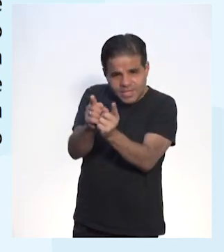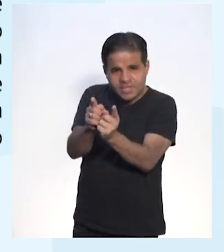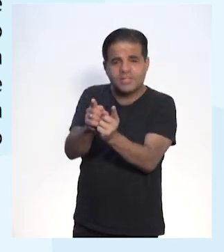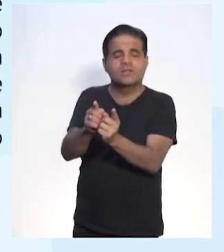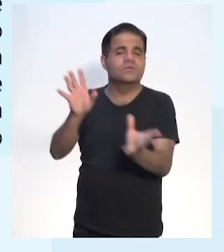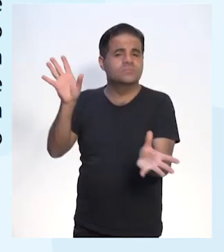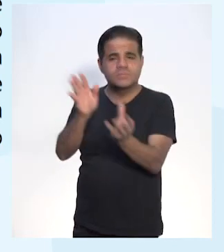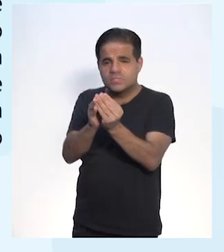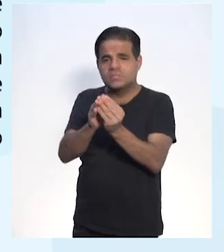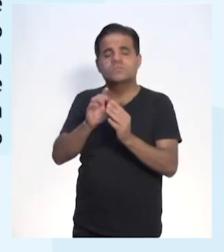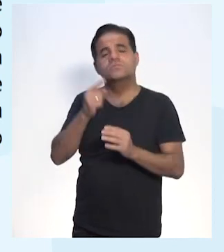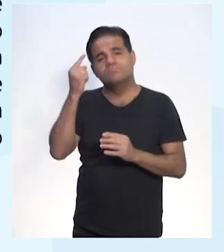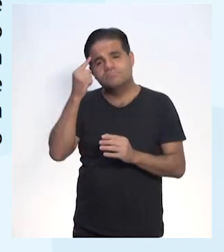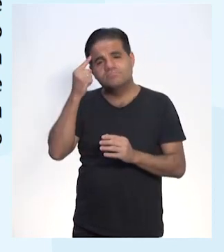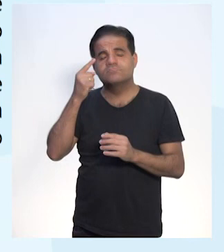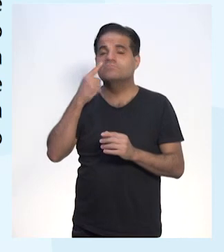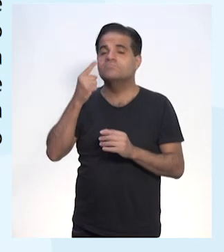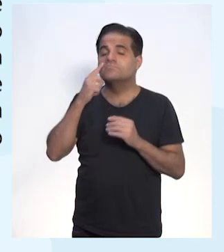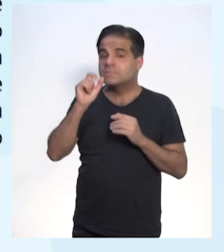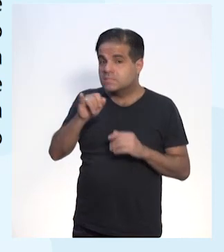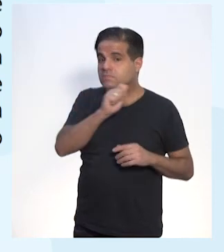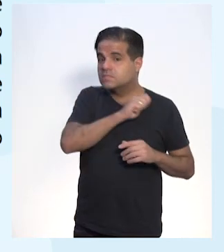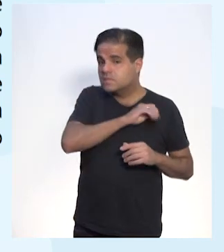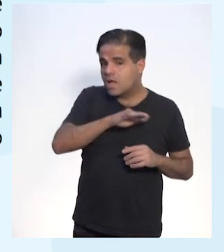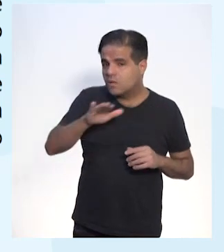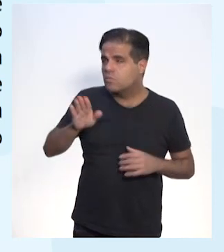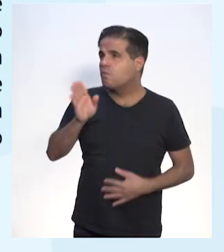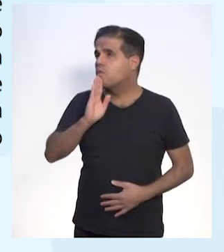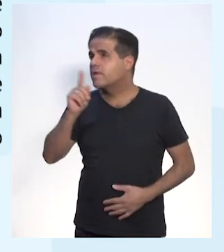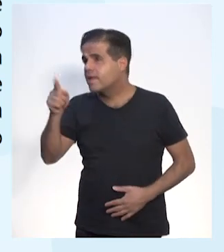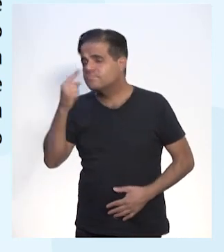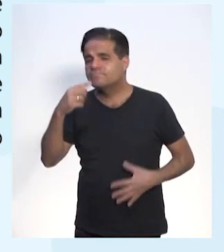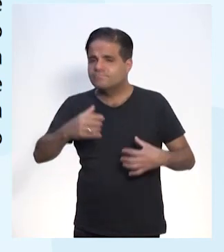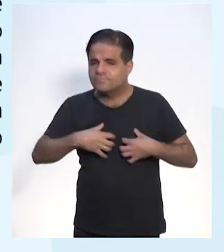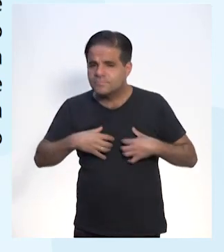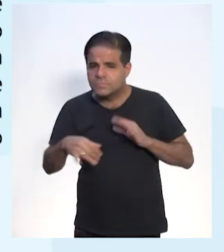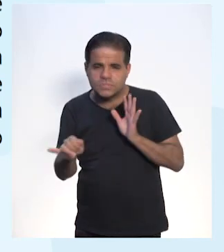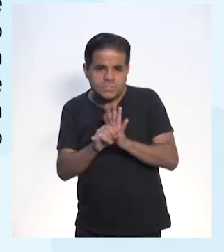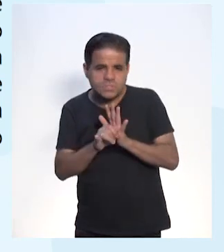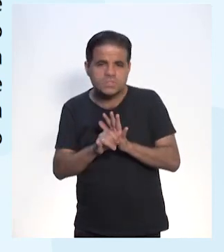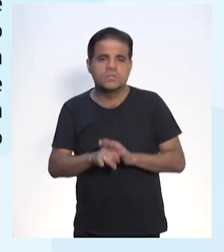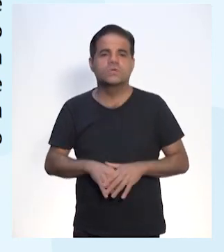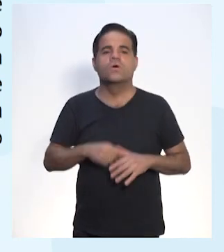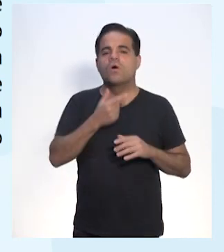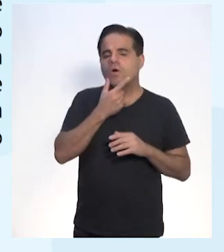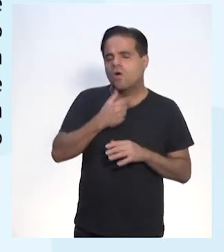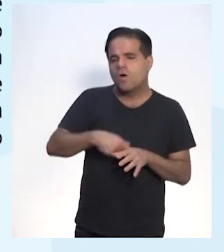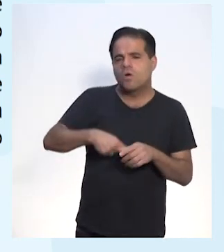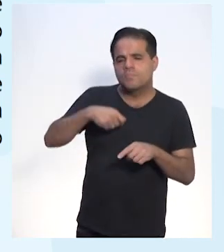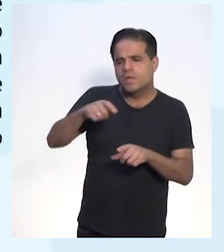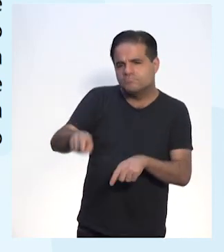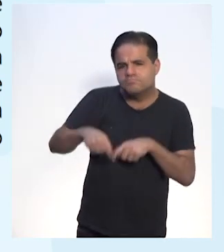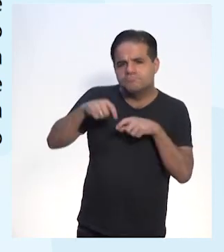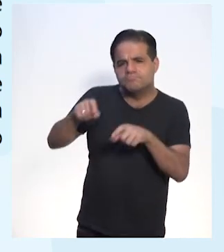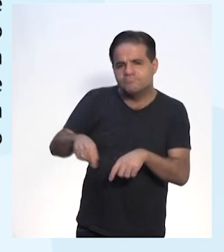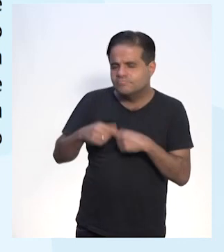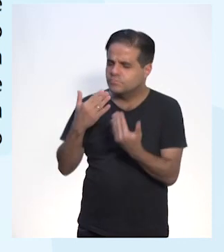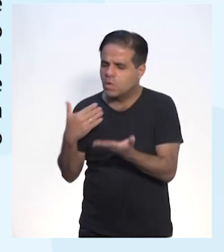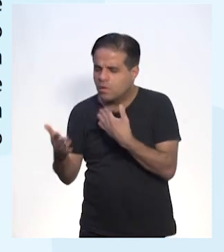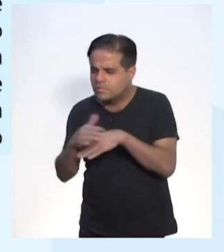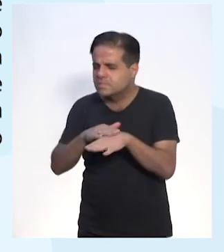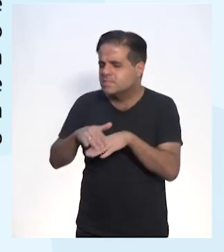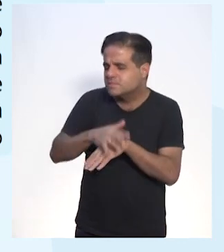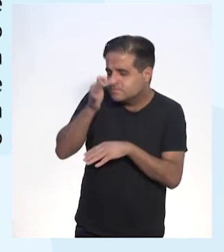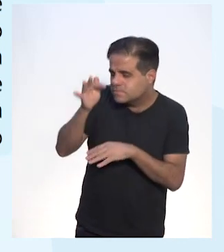Maneira de Amar, de Carlos Drummond de Andrade. Eu já conheci esse texto, já tinha trabalhado ele em outros momentos, você também, provavelmente, né,